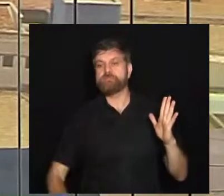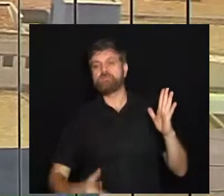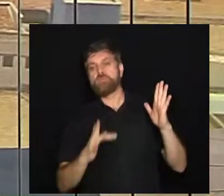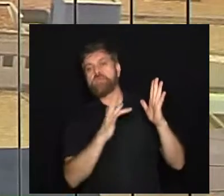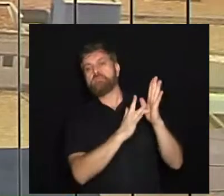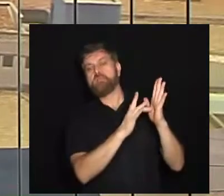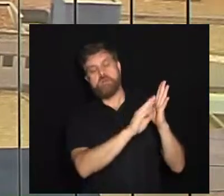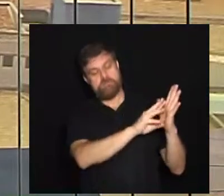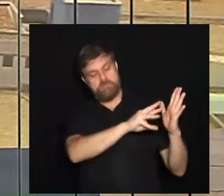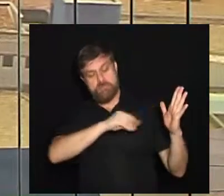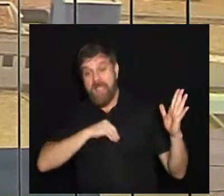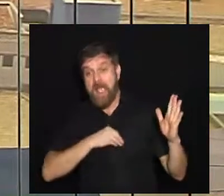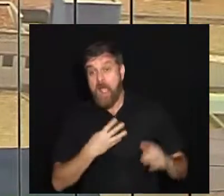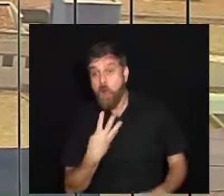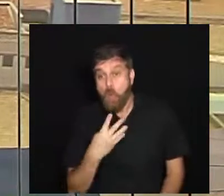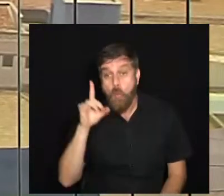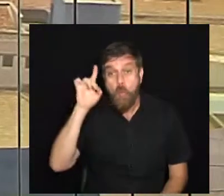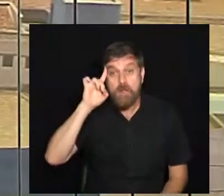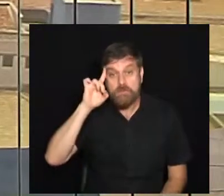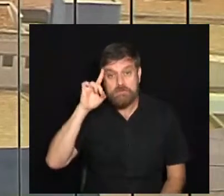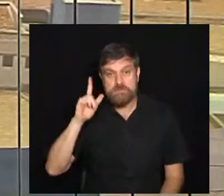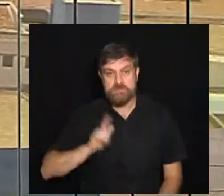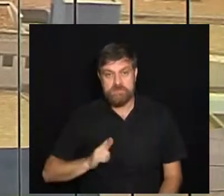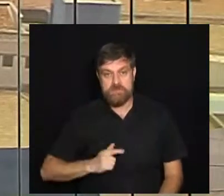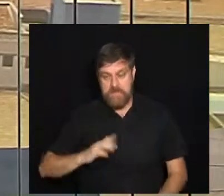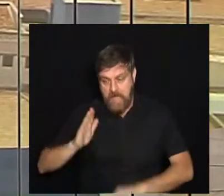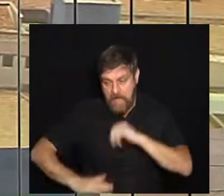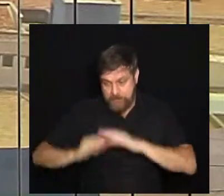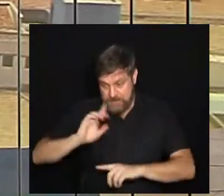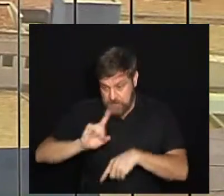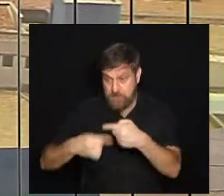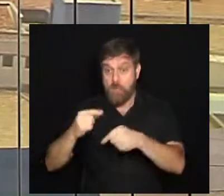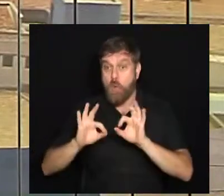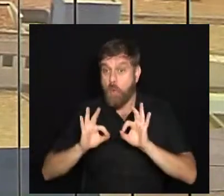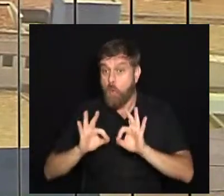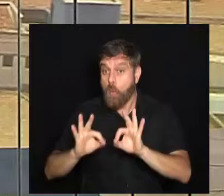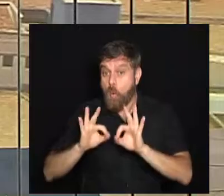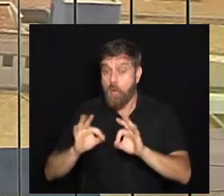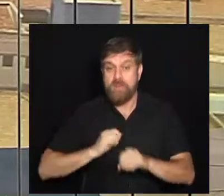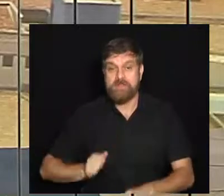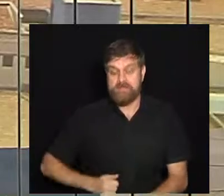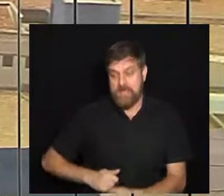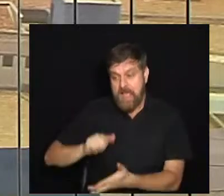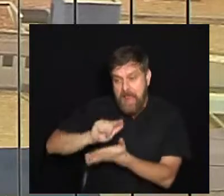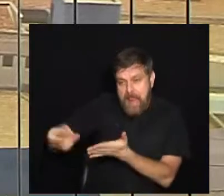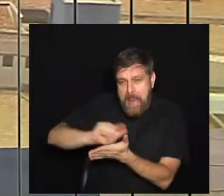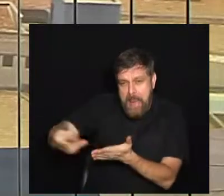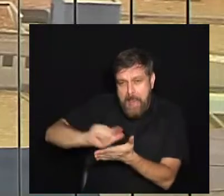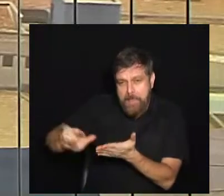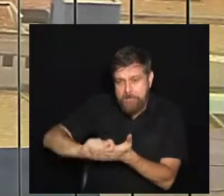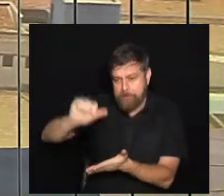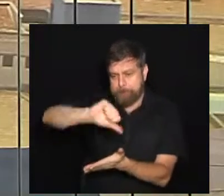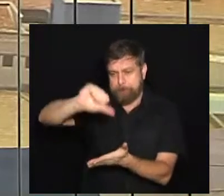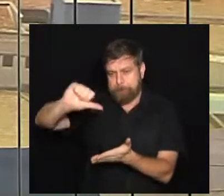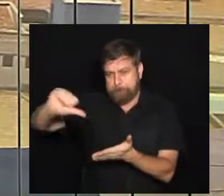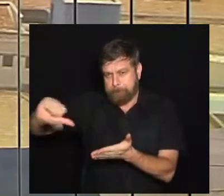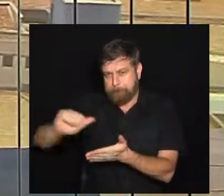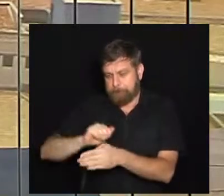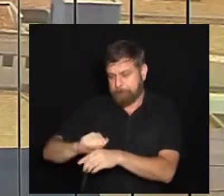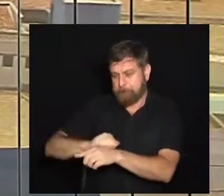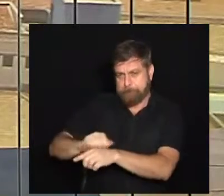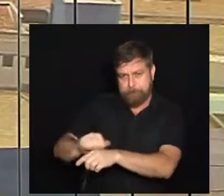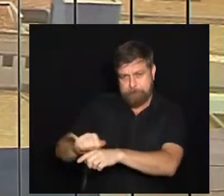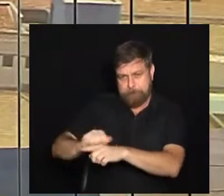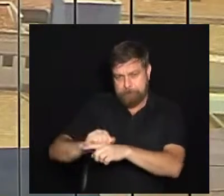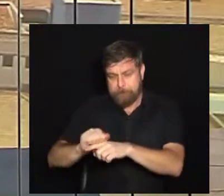vi são quatro dias então o que foi feito com eficácia com sucesso foi a higienização sistemática dos veículos